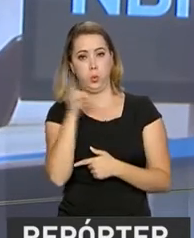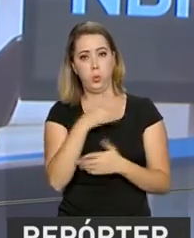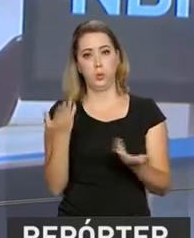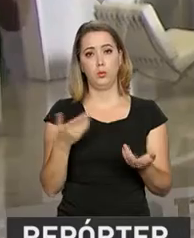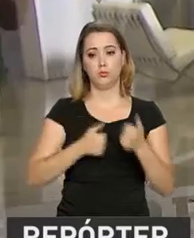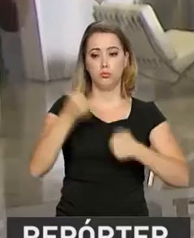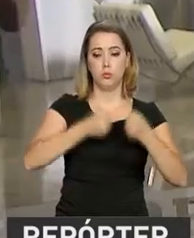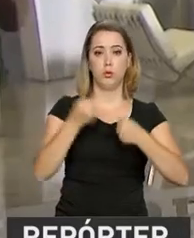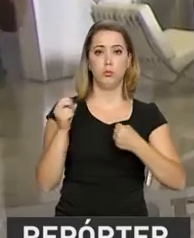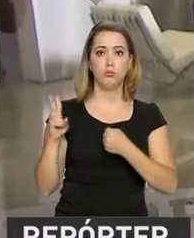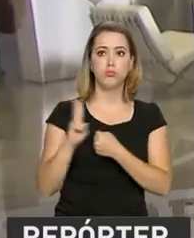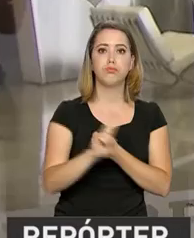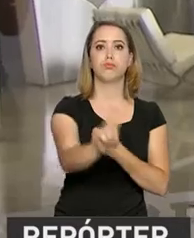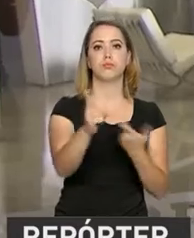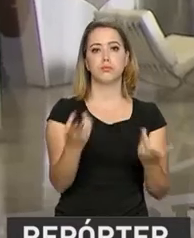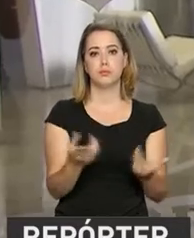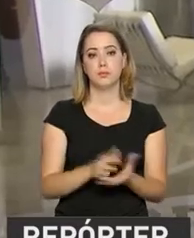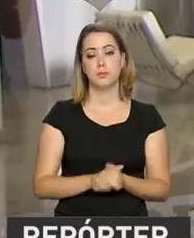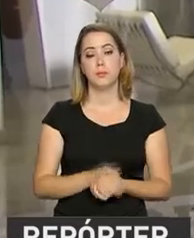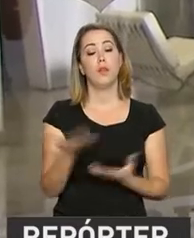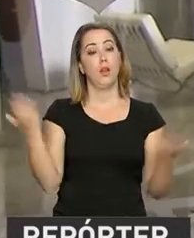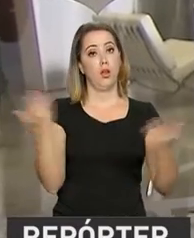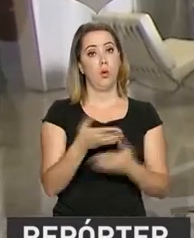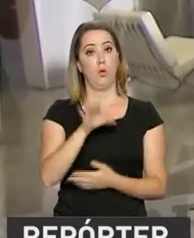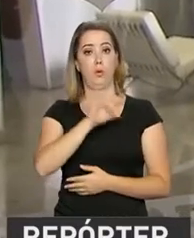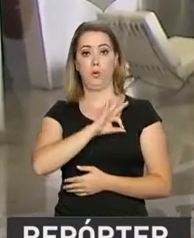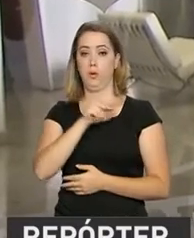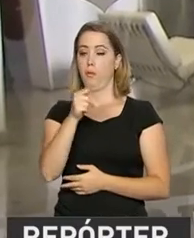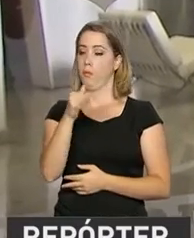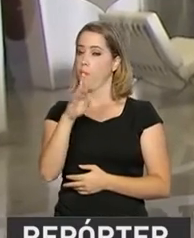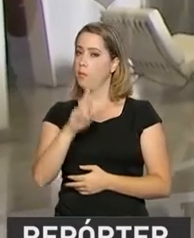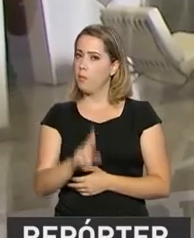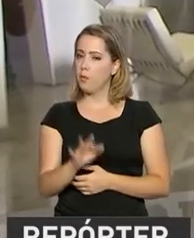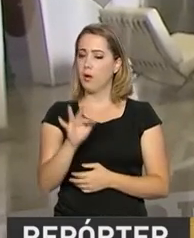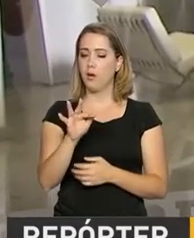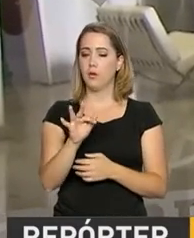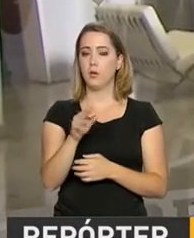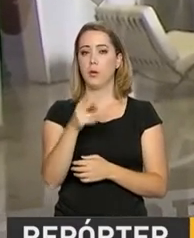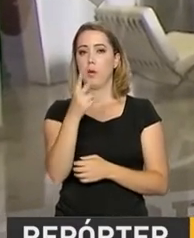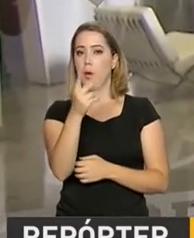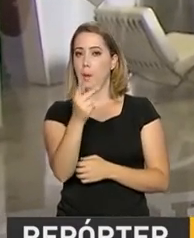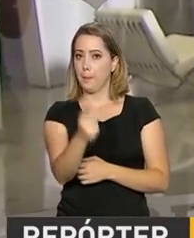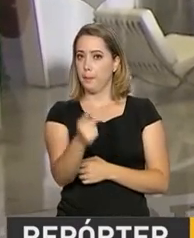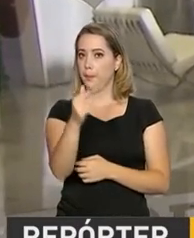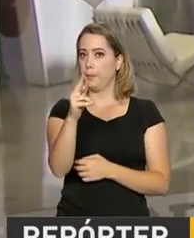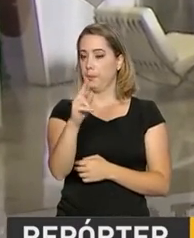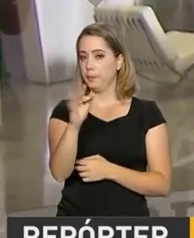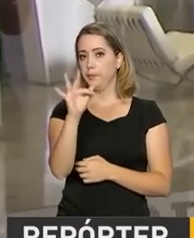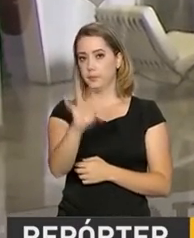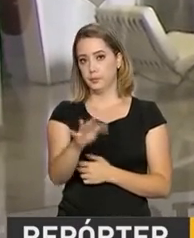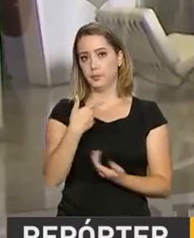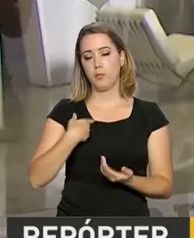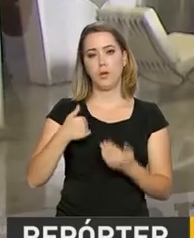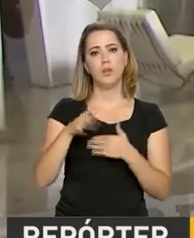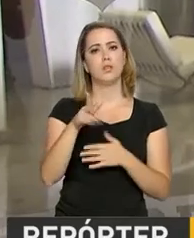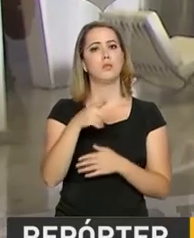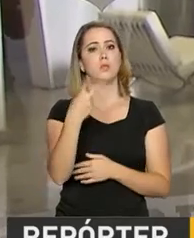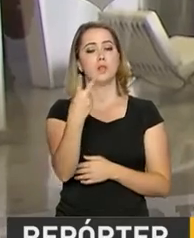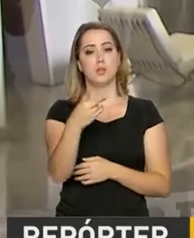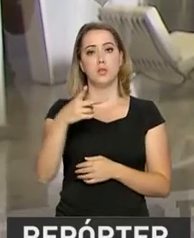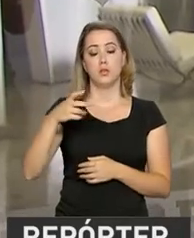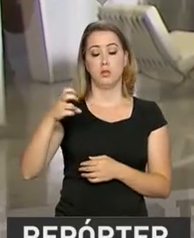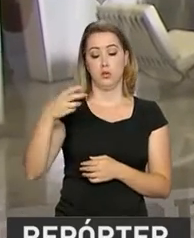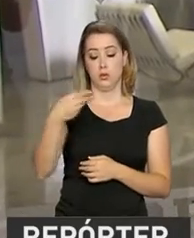informações. A Polícia Rodoviária Federal registrou mais de 2.700 acidentes. Foram